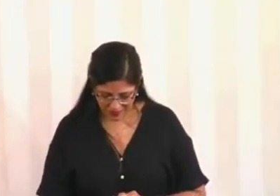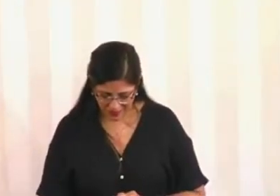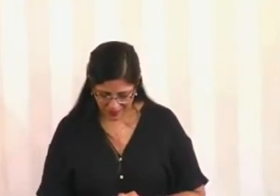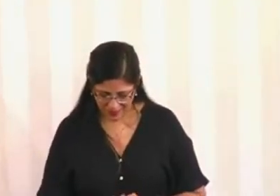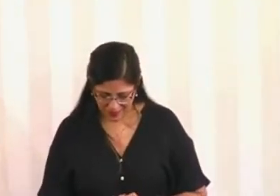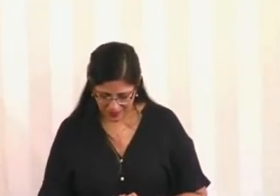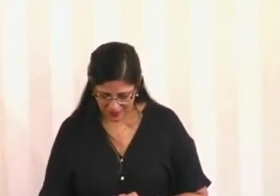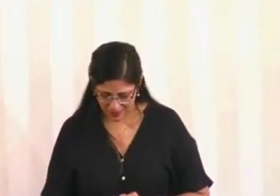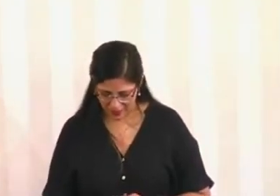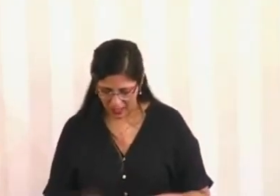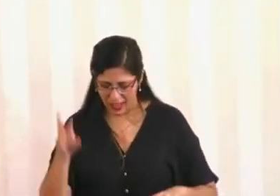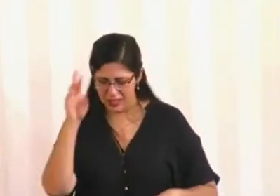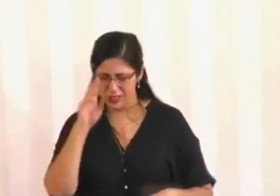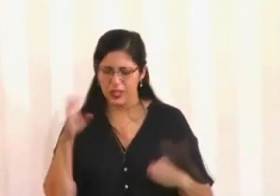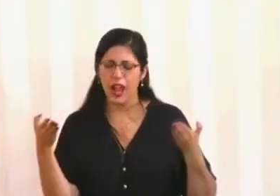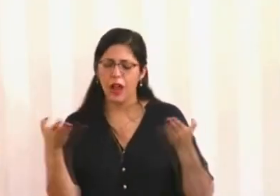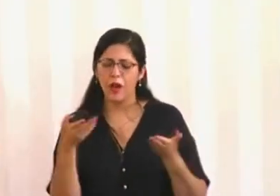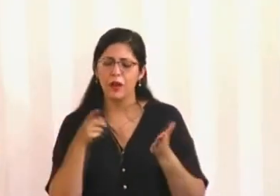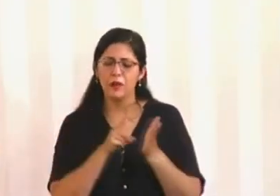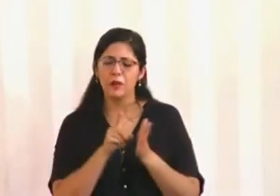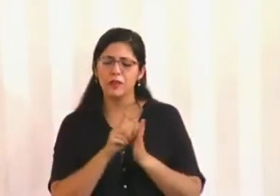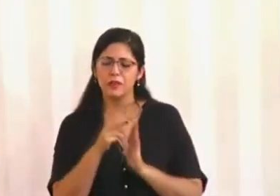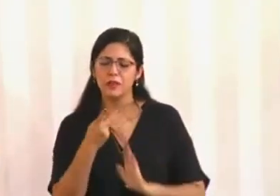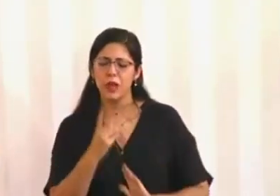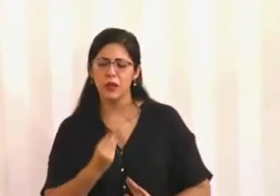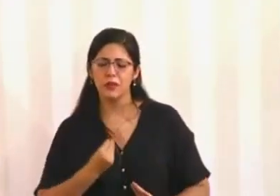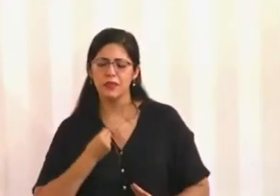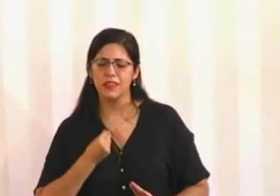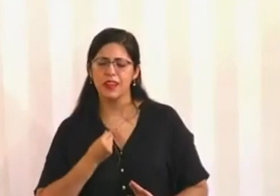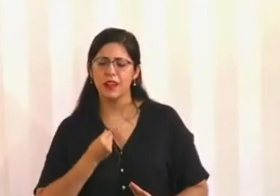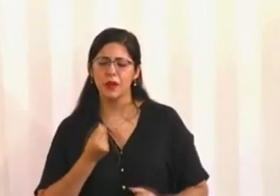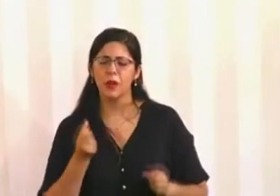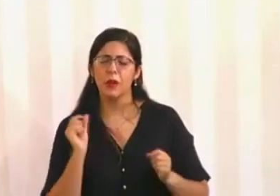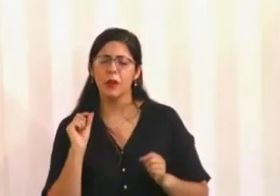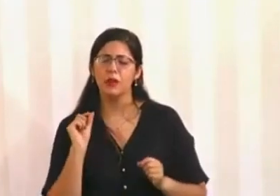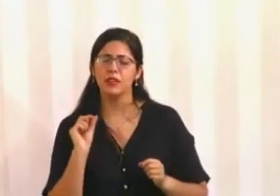O Senhor está te perguntando agora, neste momento, o que você está fazendo aqui?